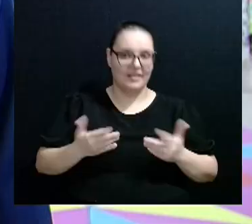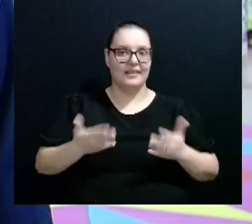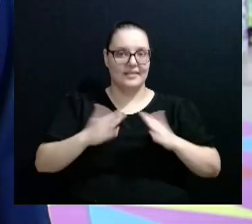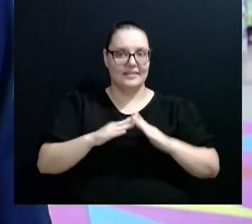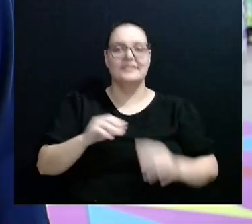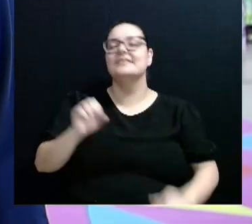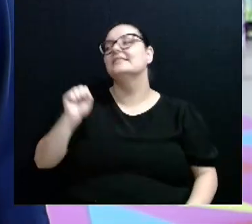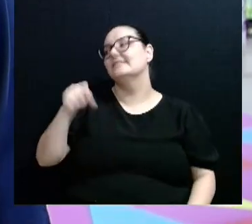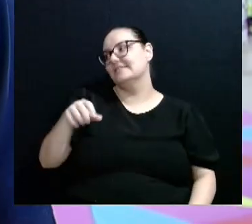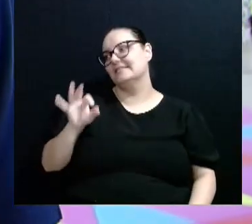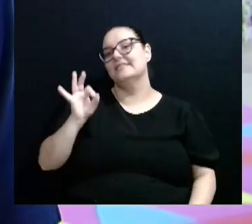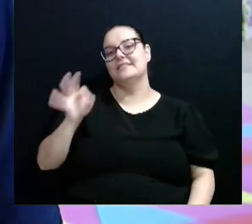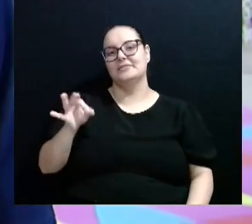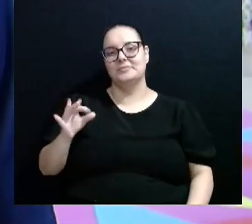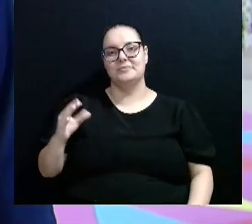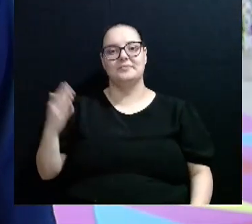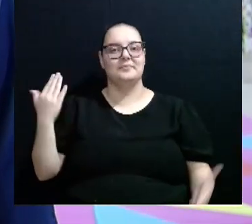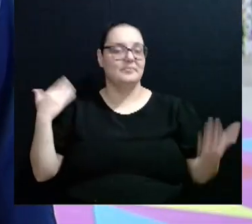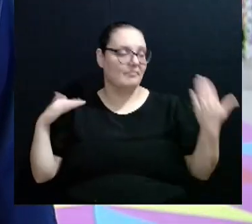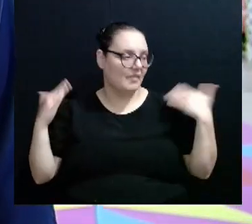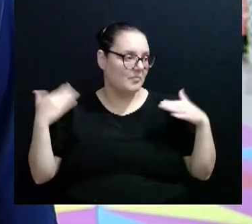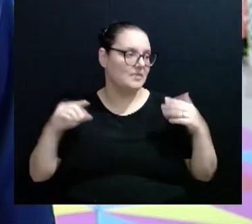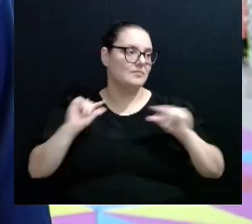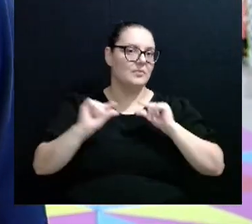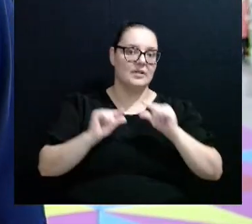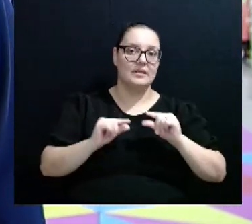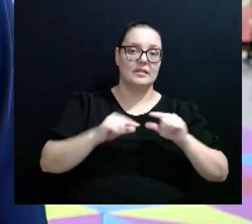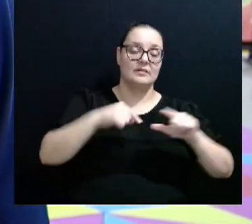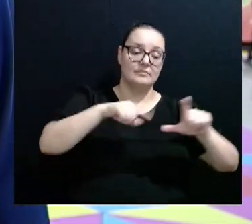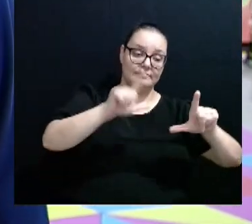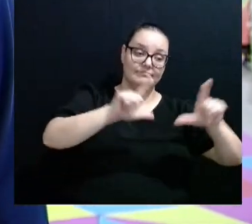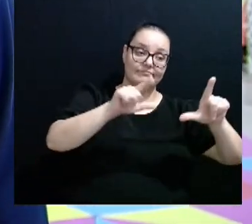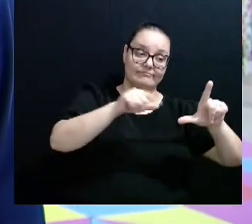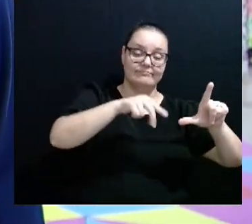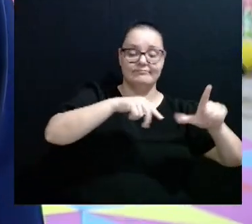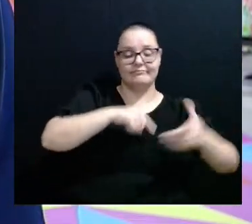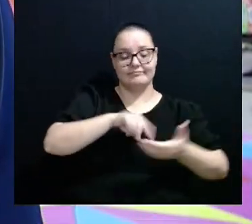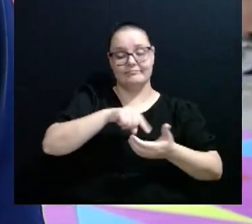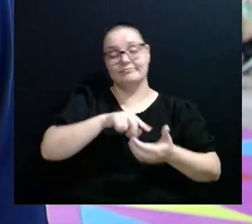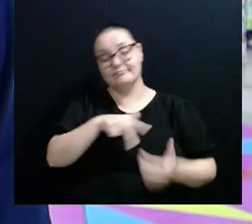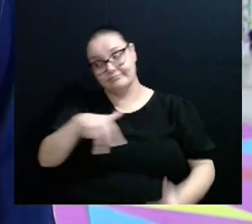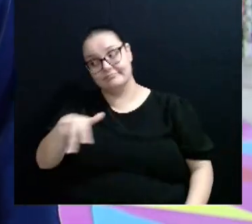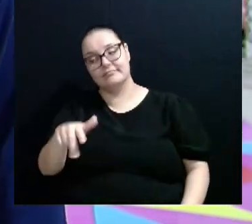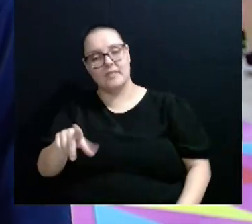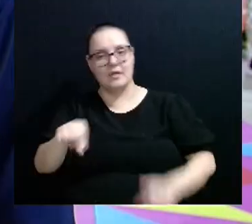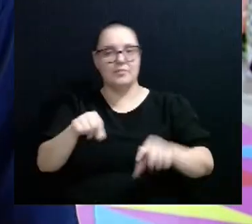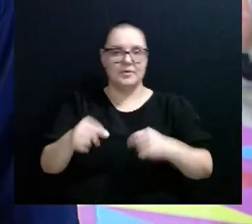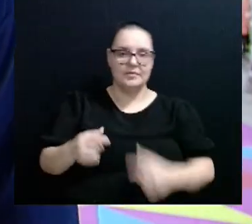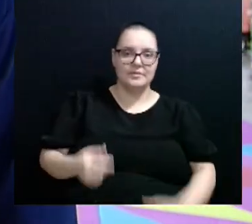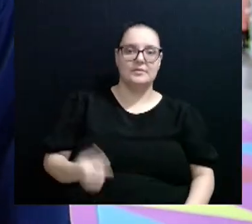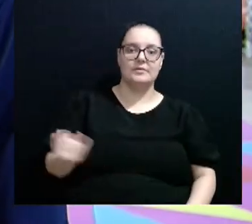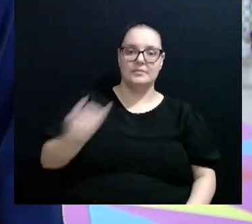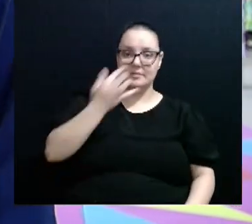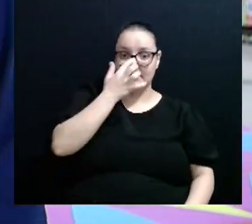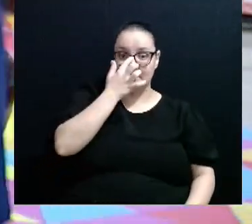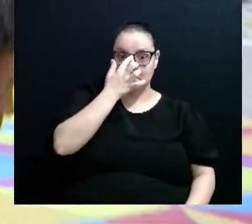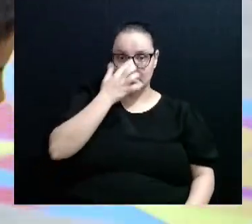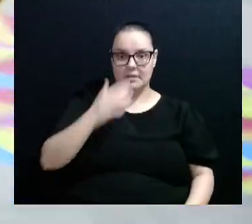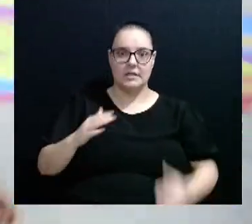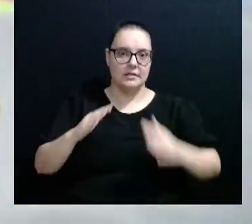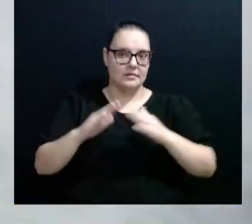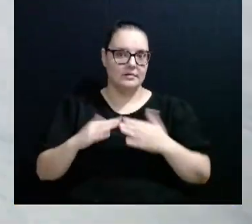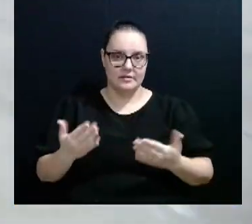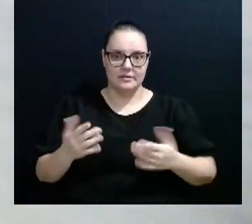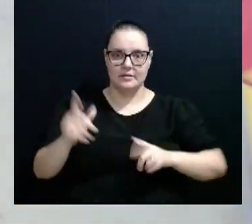sair um pouquinho da tela também, né? Porque é uma alternativa interessante. Hoje em dia é muito cômodo ficar em casa, televisão,